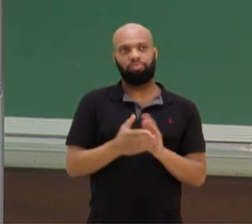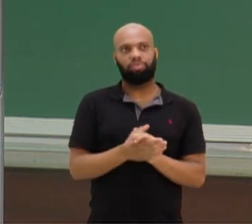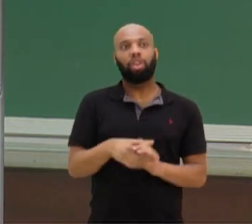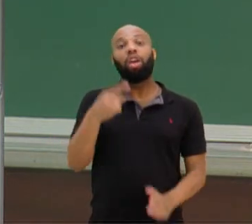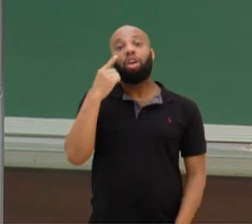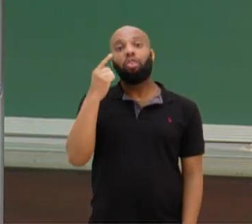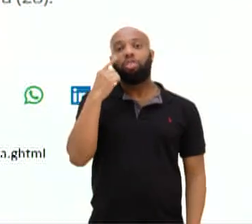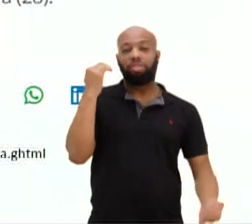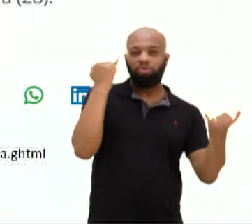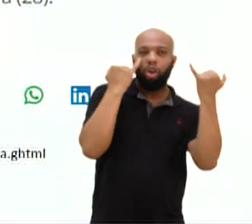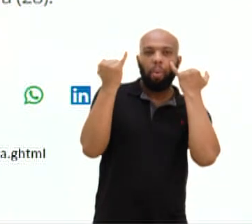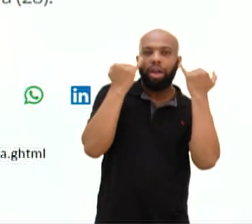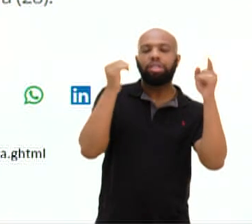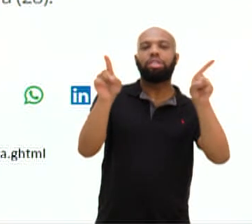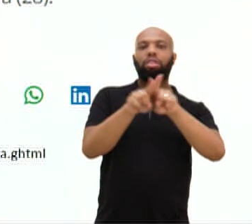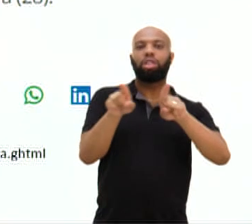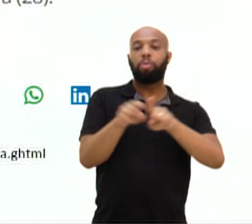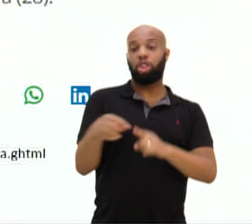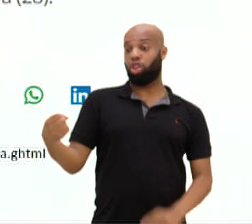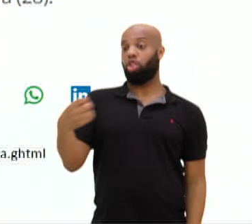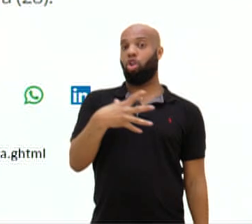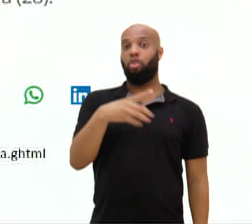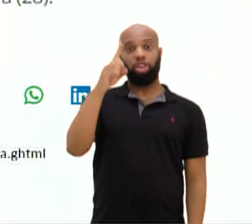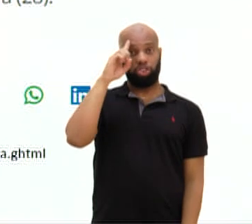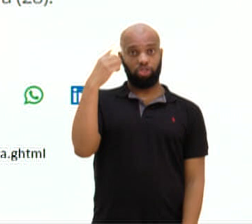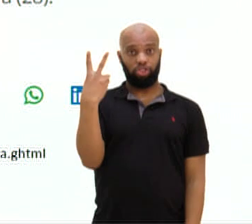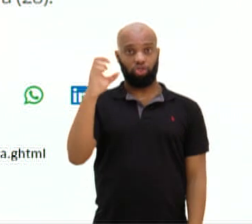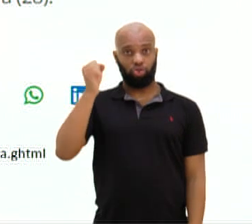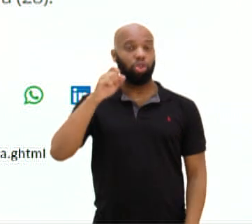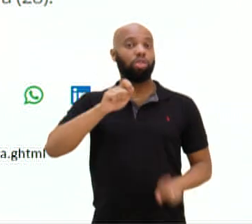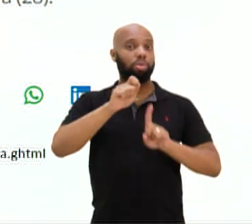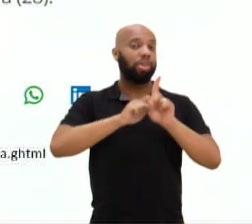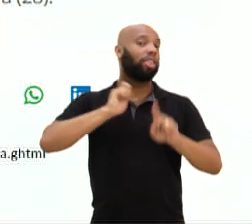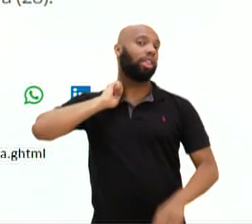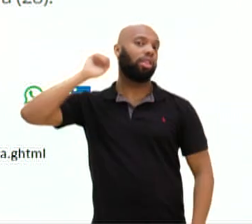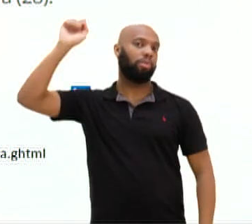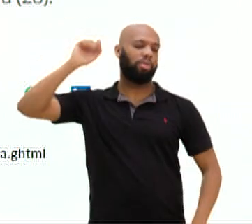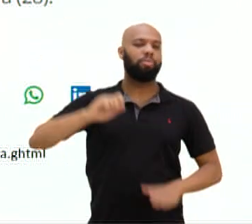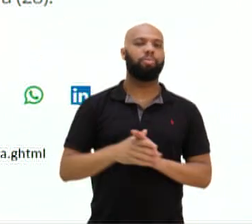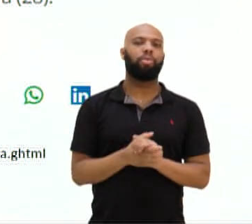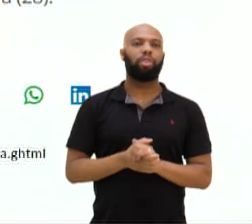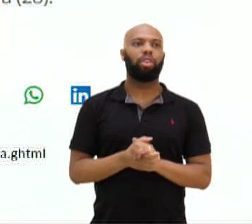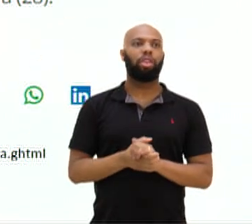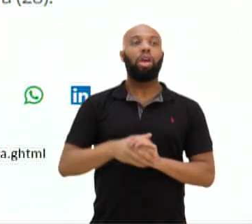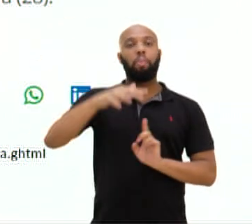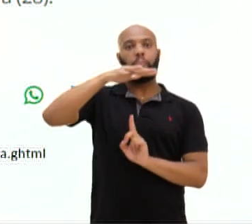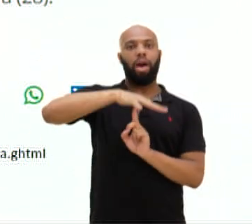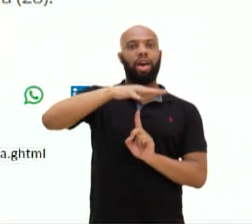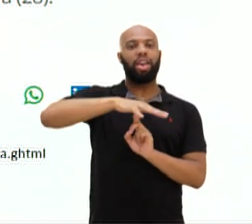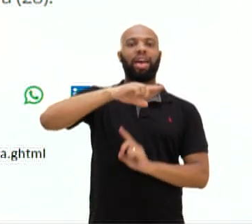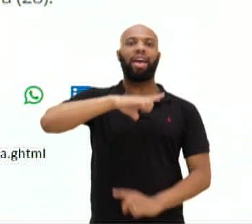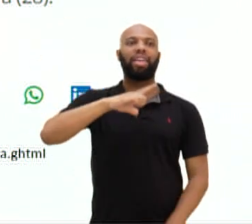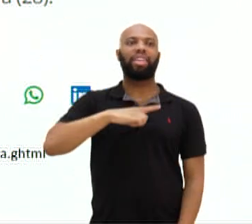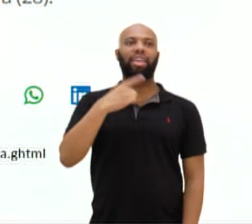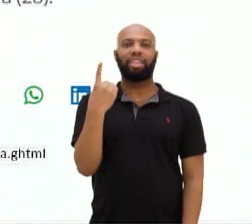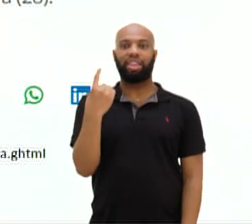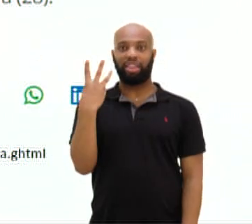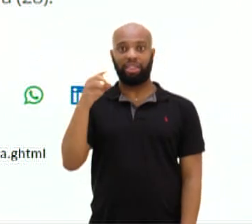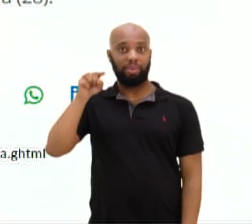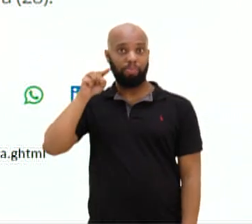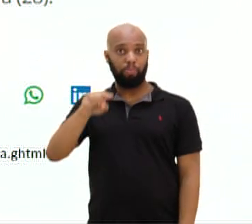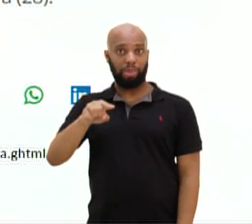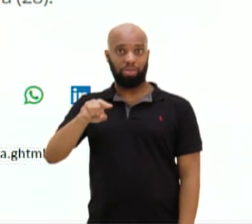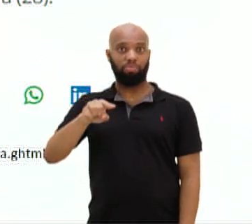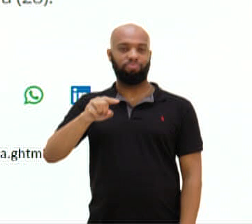notícia, também fresquinha, tá? Do dia 28 de abril aqui agora. Paraná tem mais de 13 mil casos de